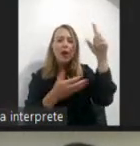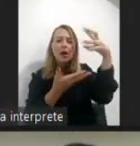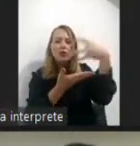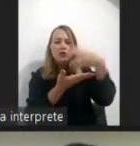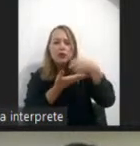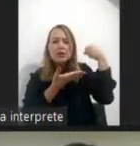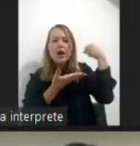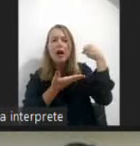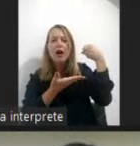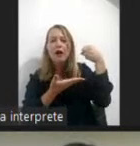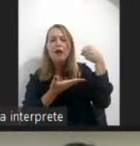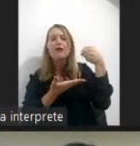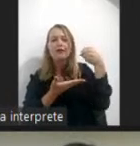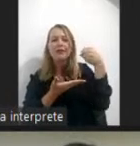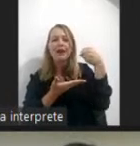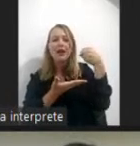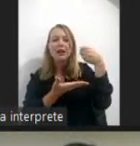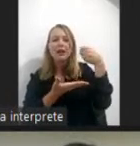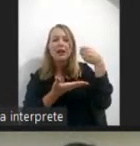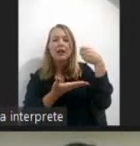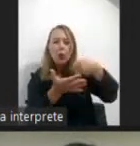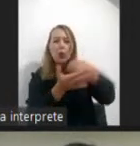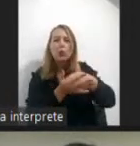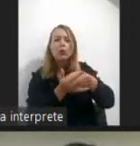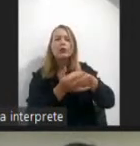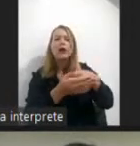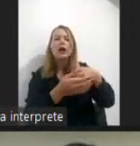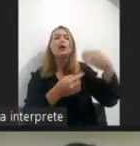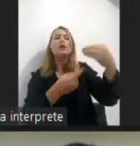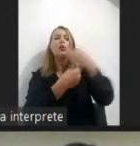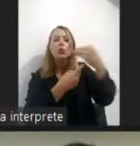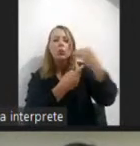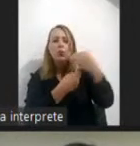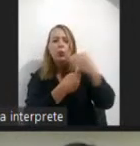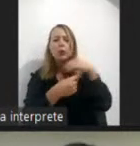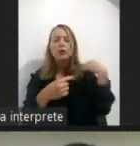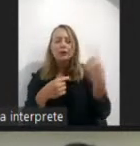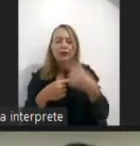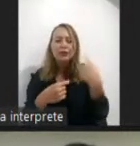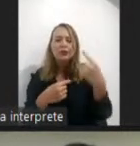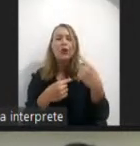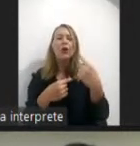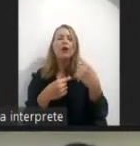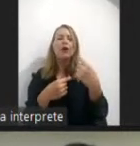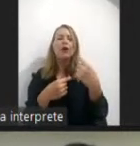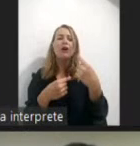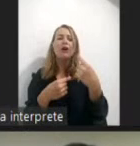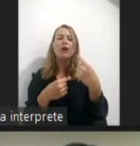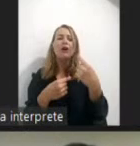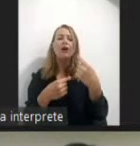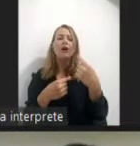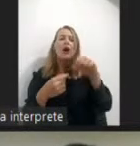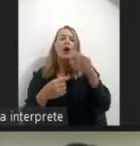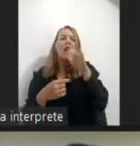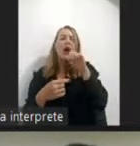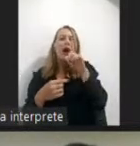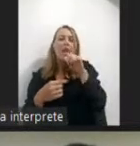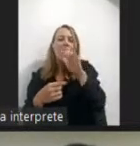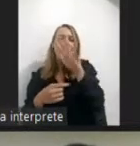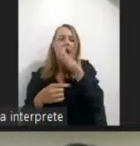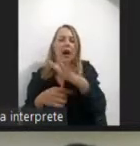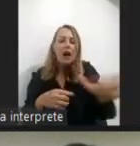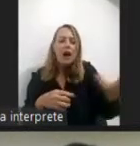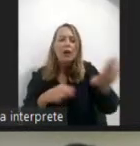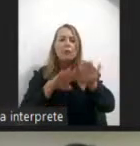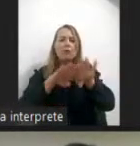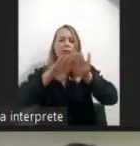que batalha por nós, ele é o mesmo que viveu abrindo o Mar Vermelho, que